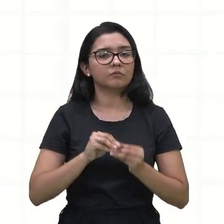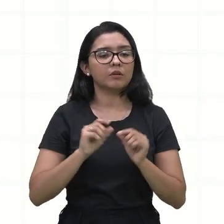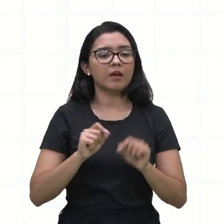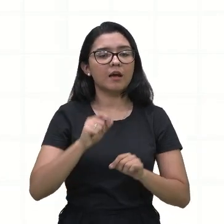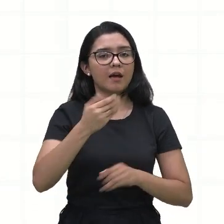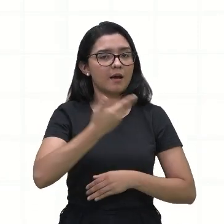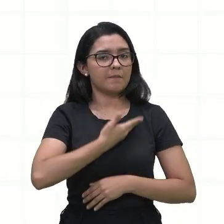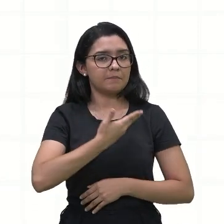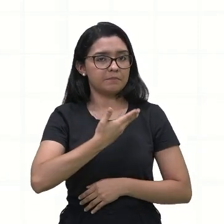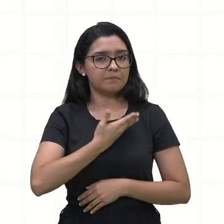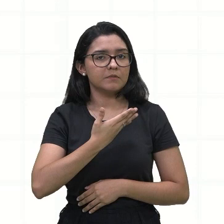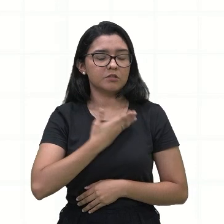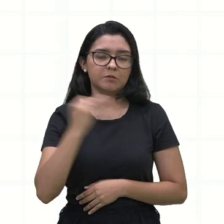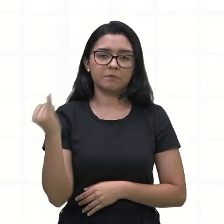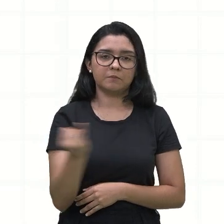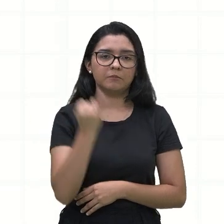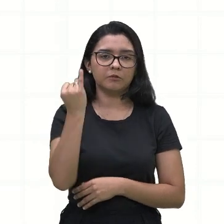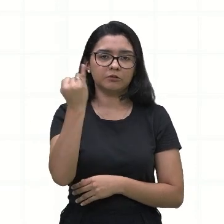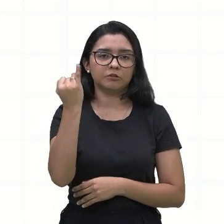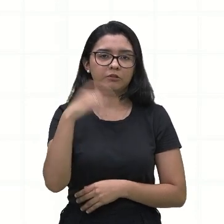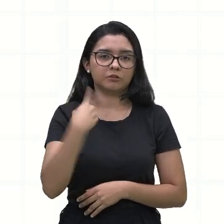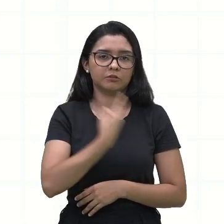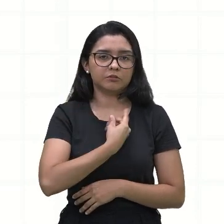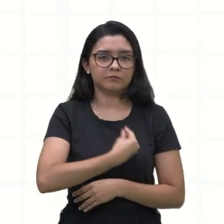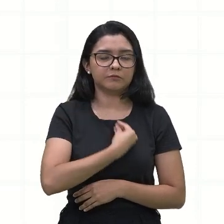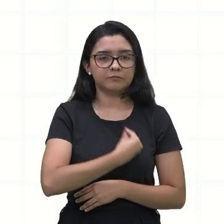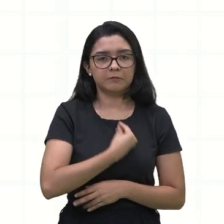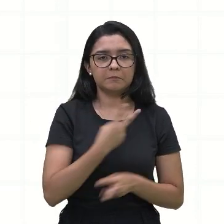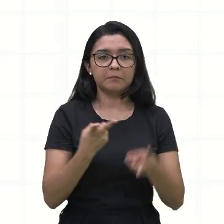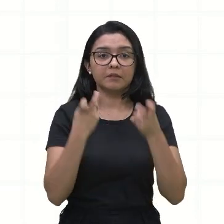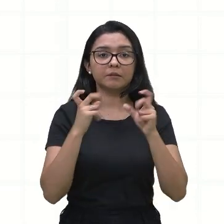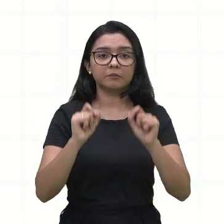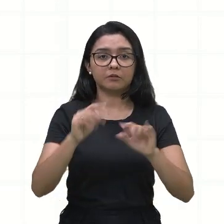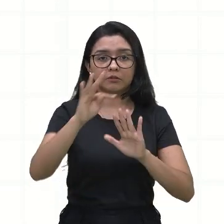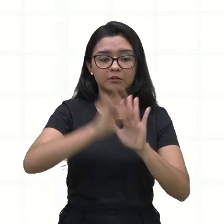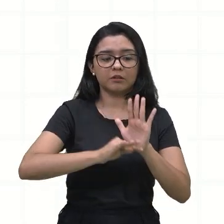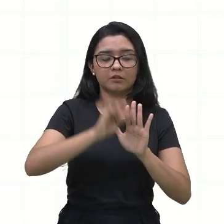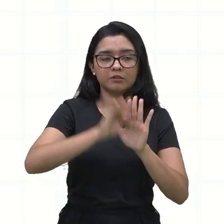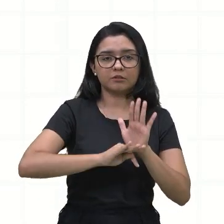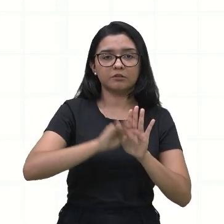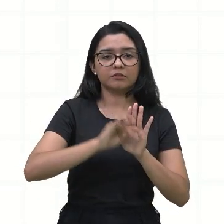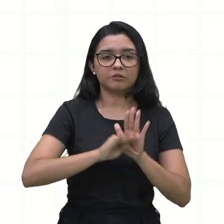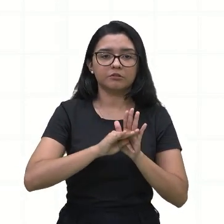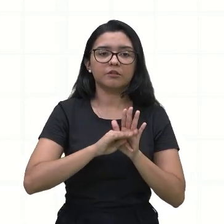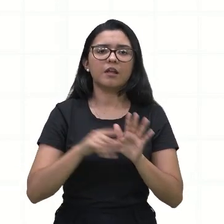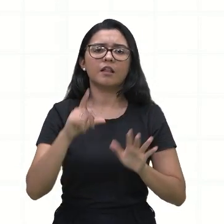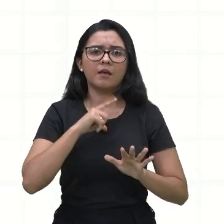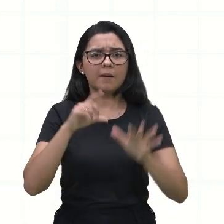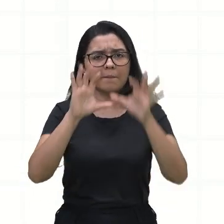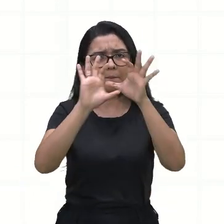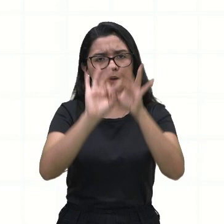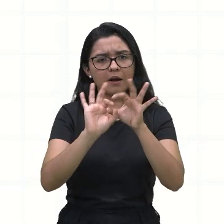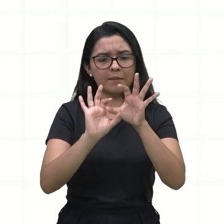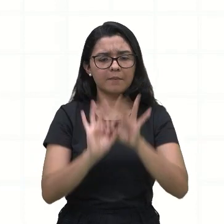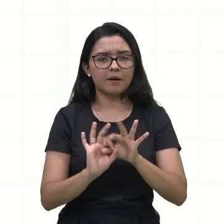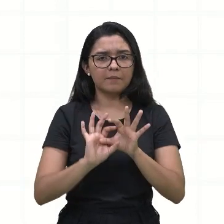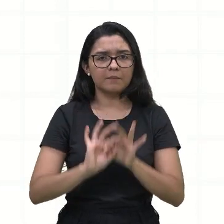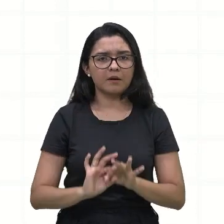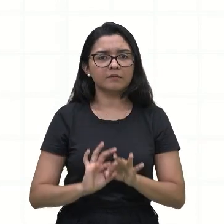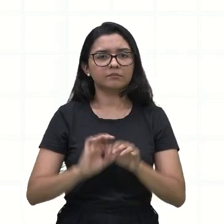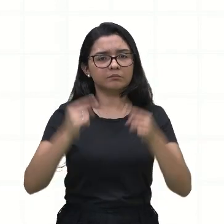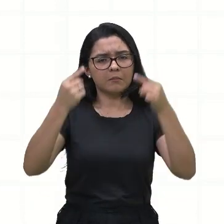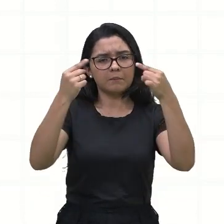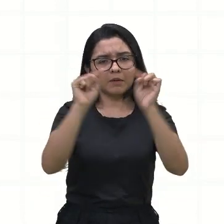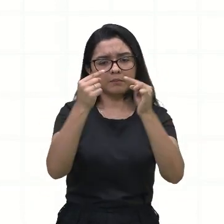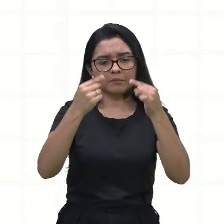é uma das coisas mais valiosas que podemos ter. Notem que o texto ele vai se amarrando, ele vai ficando harmonioso e ele